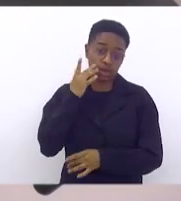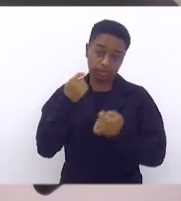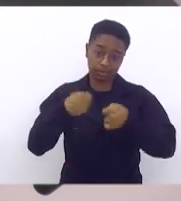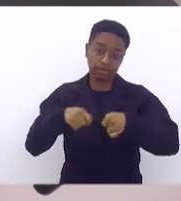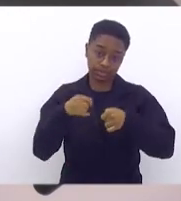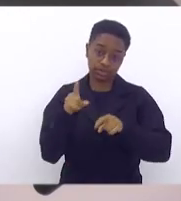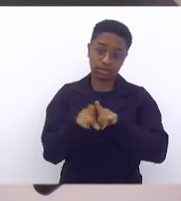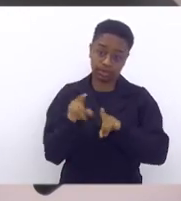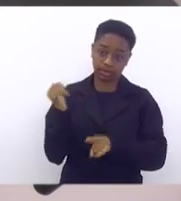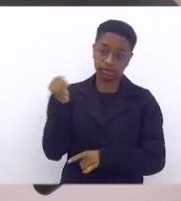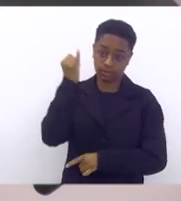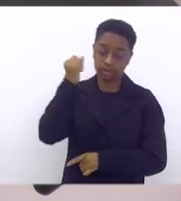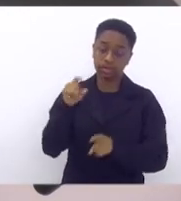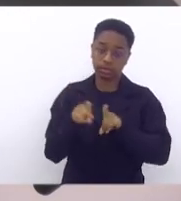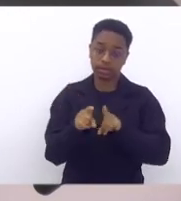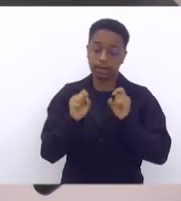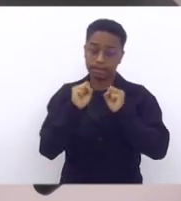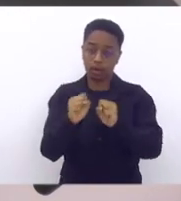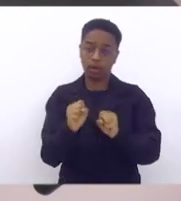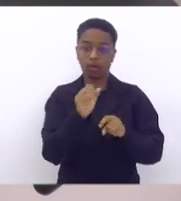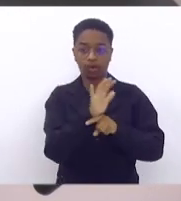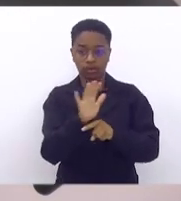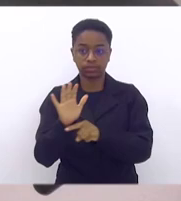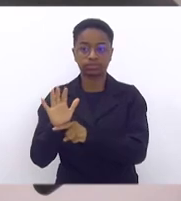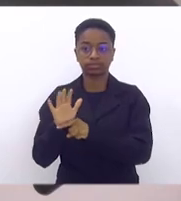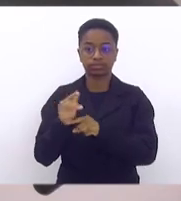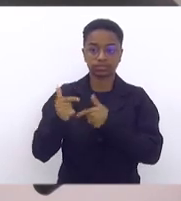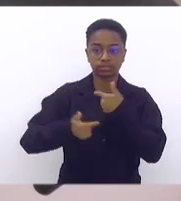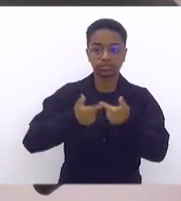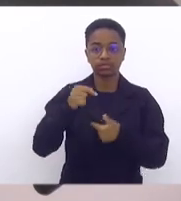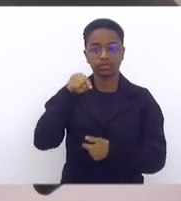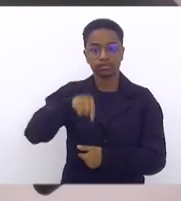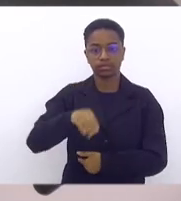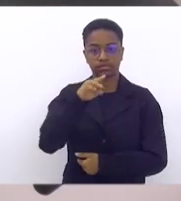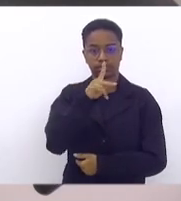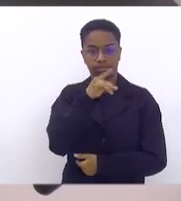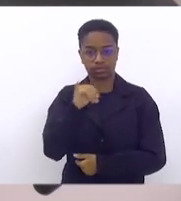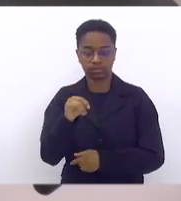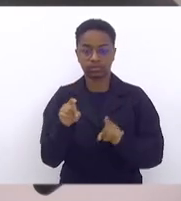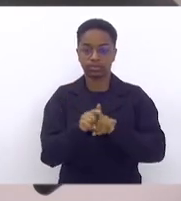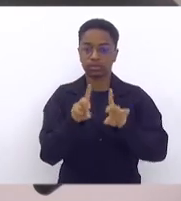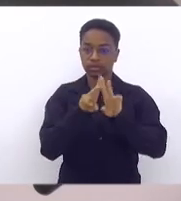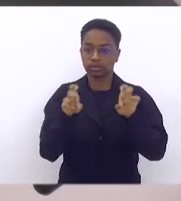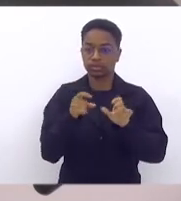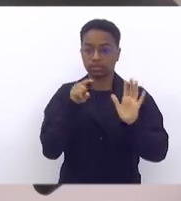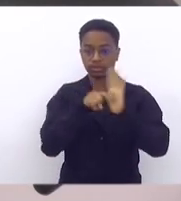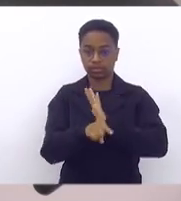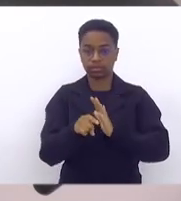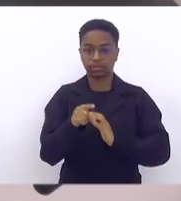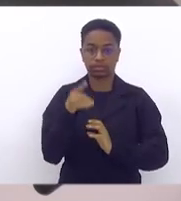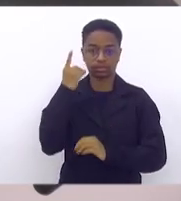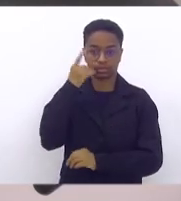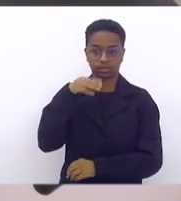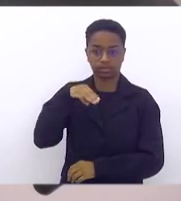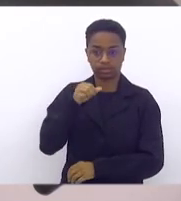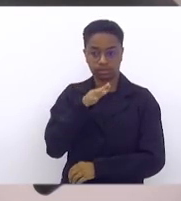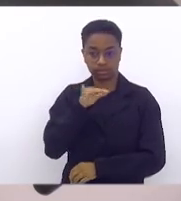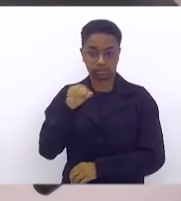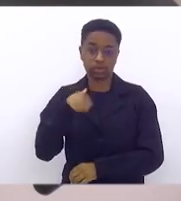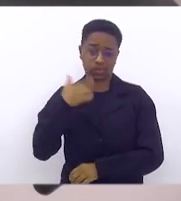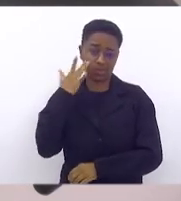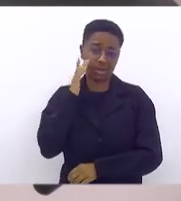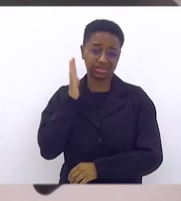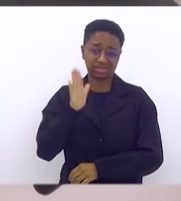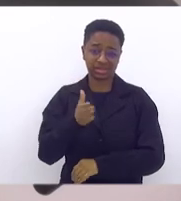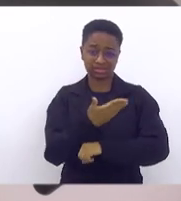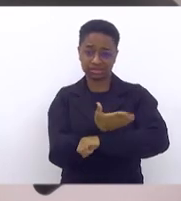necessária, importante e pode, sim, contribuir para o trabalho da CPI. E, em relação às perguntas do Márcio Galberto, e eu acho que já passaram 4 minutos